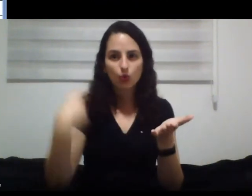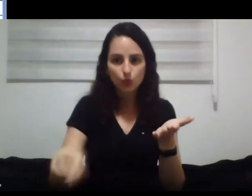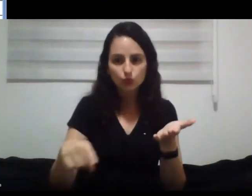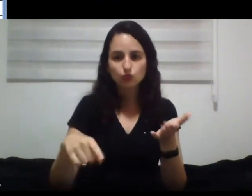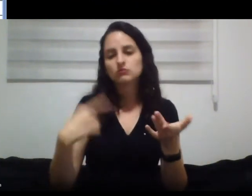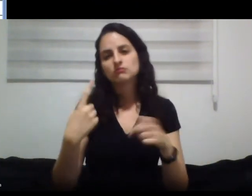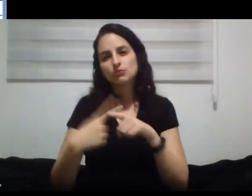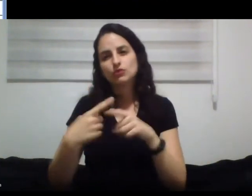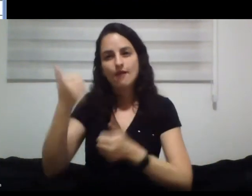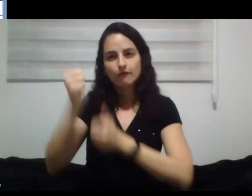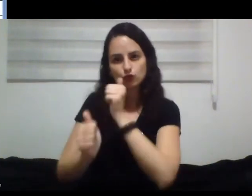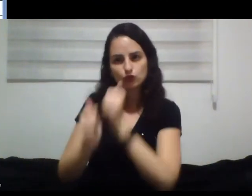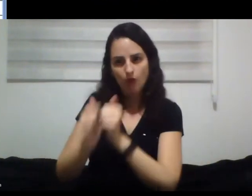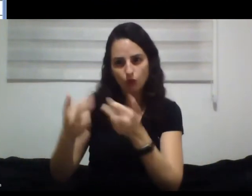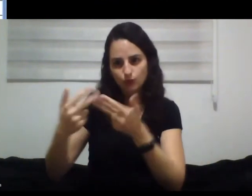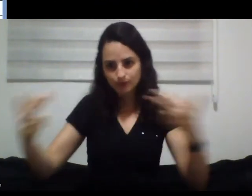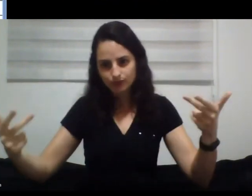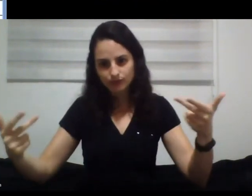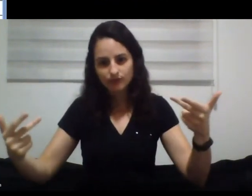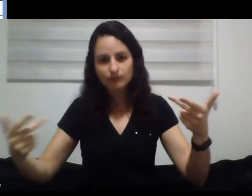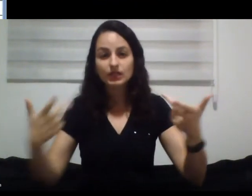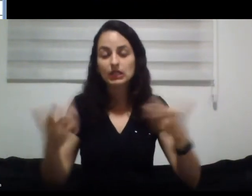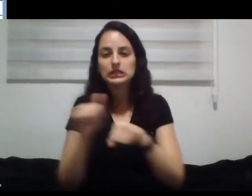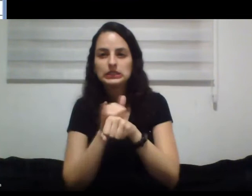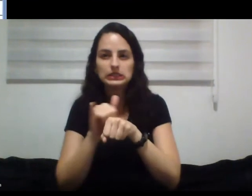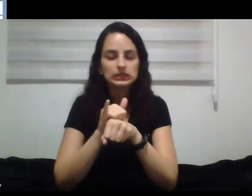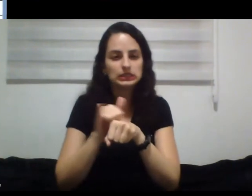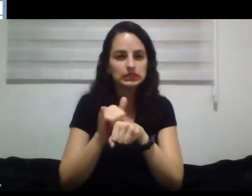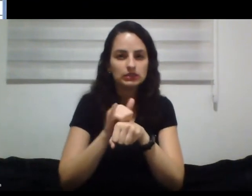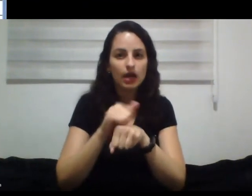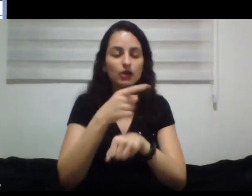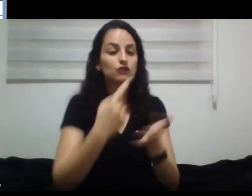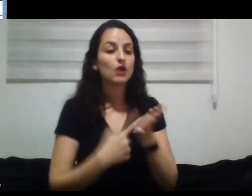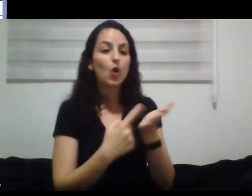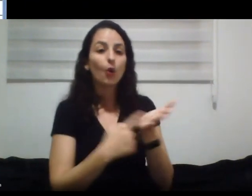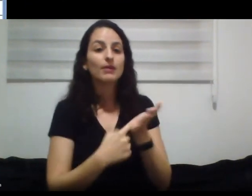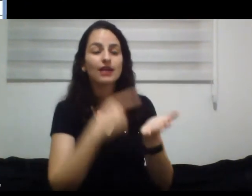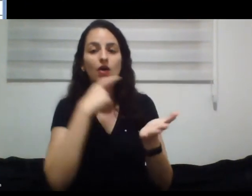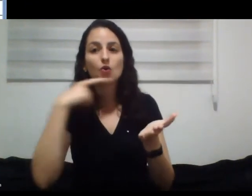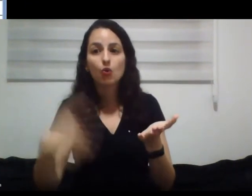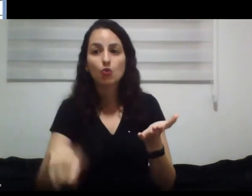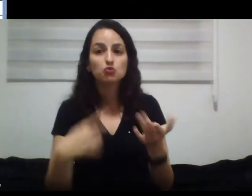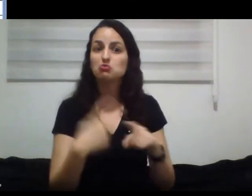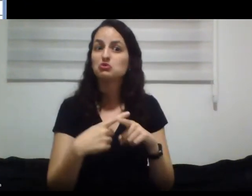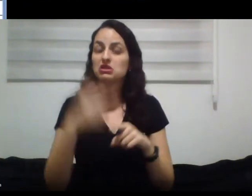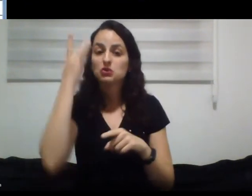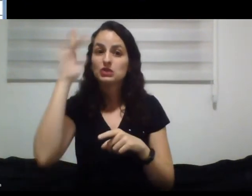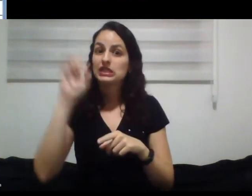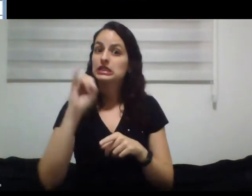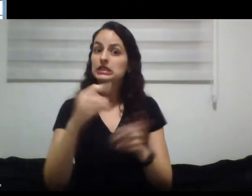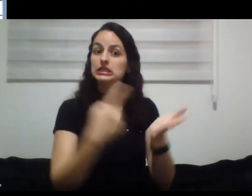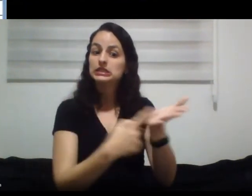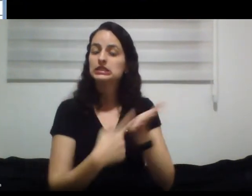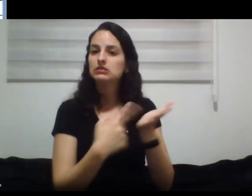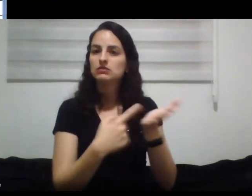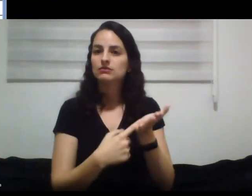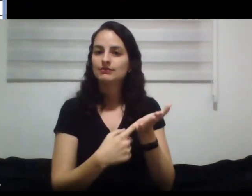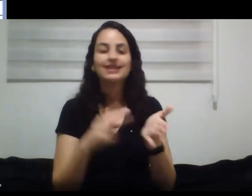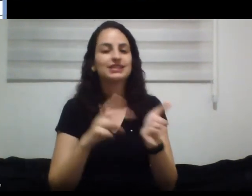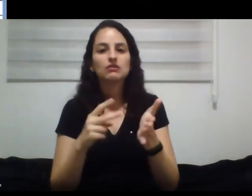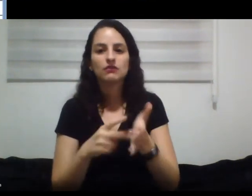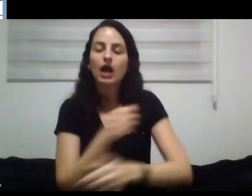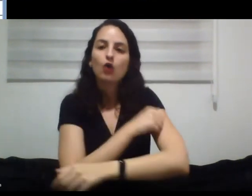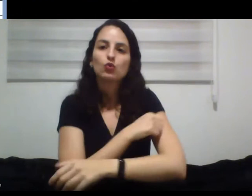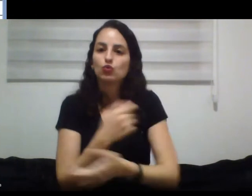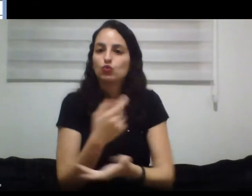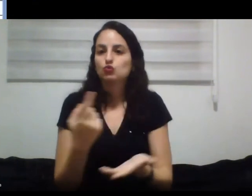4 créditos de atividade e um crédito será síncrono e 3 créditos vão ser assíncronos, o